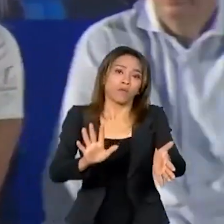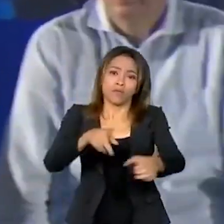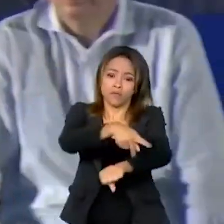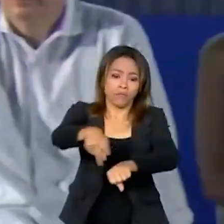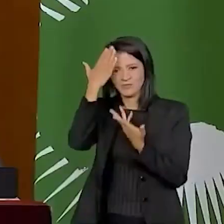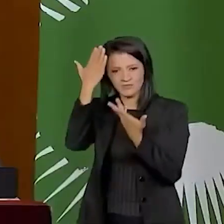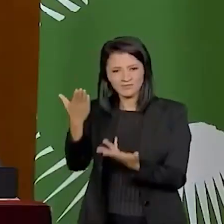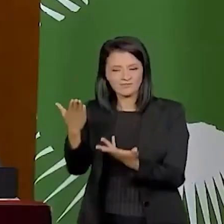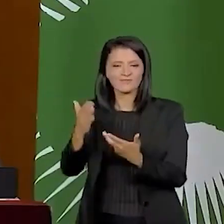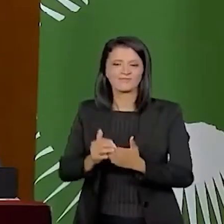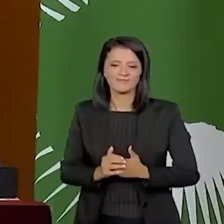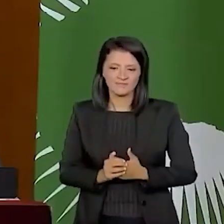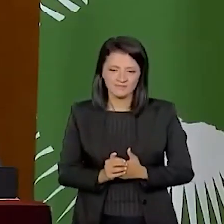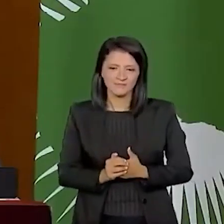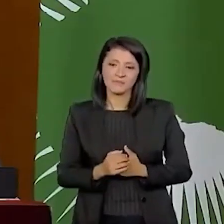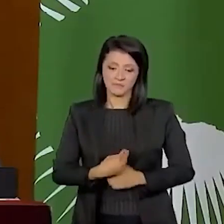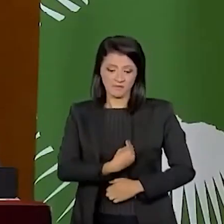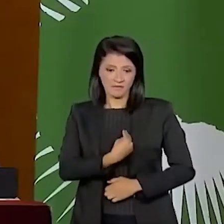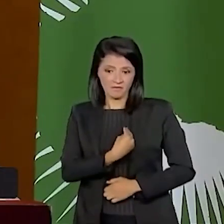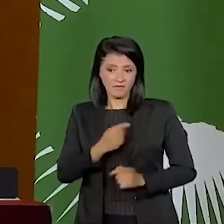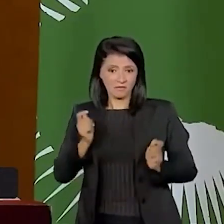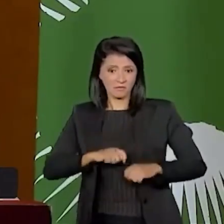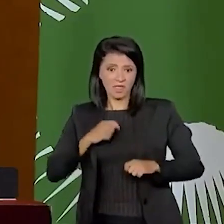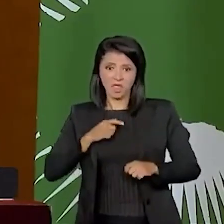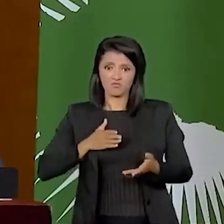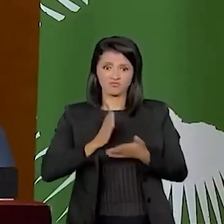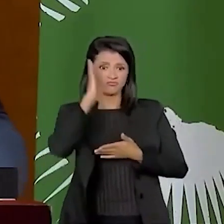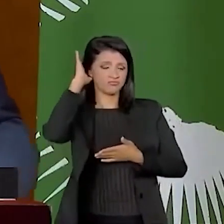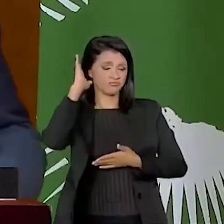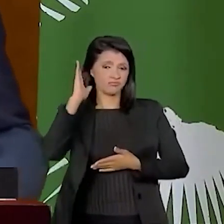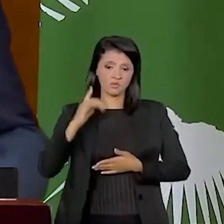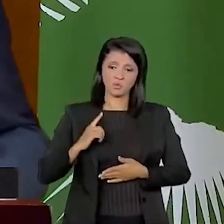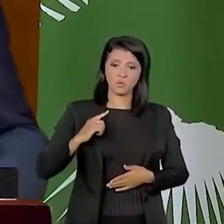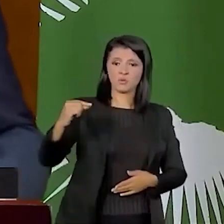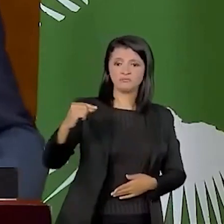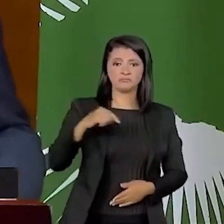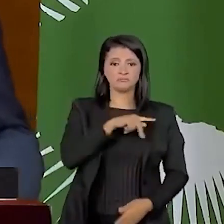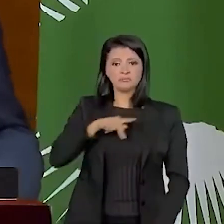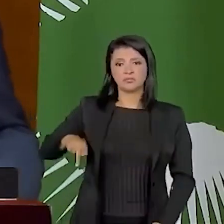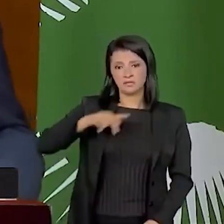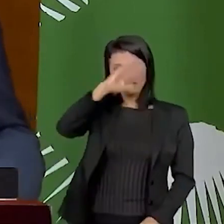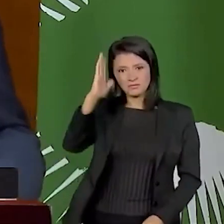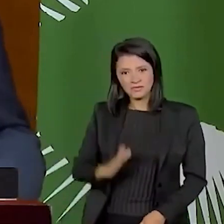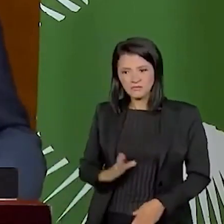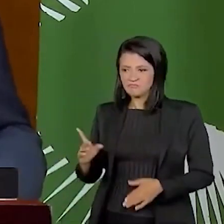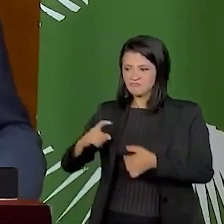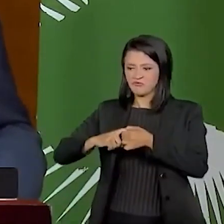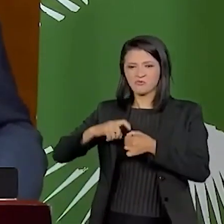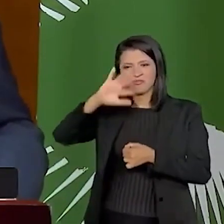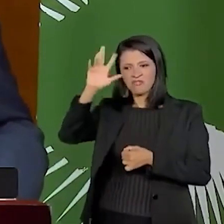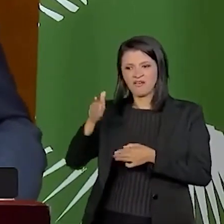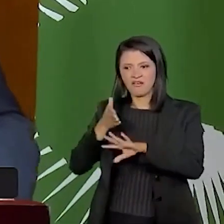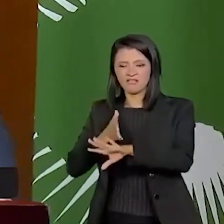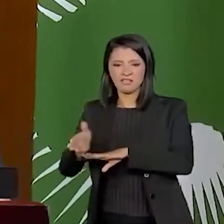do impeachment de Lula já na próxima semana no Senado Federal. Segundo informações de Igor Gadelha, do portal Metrópolis, no dia 21